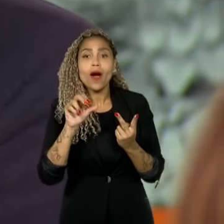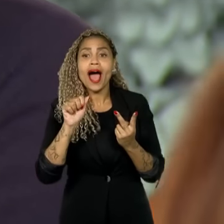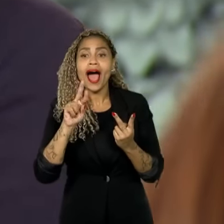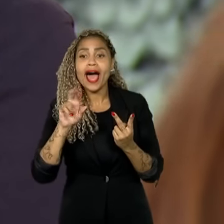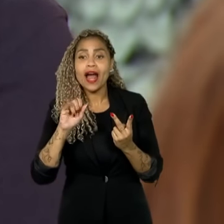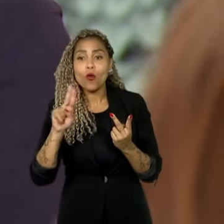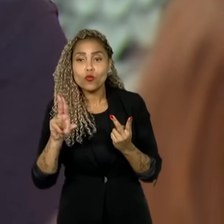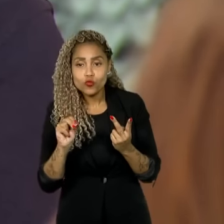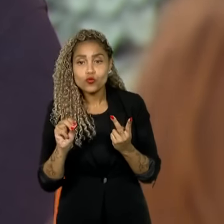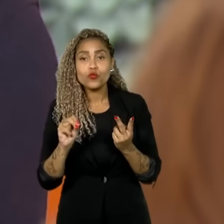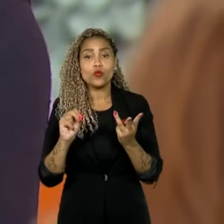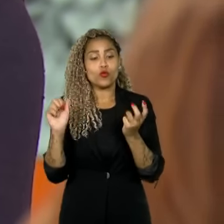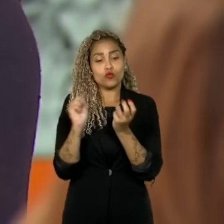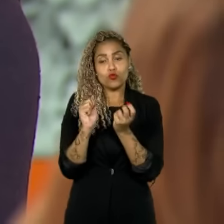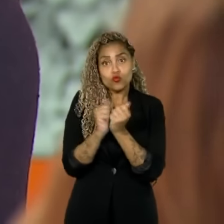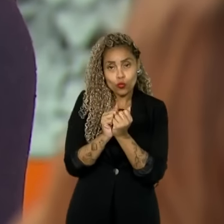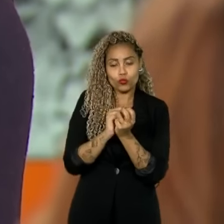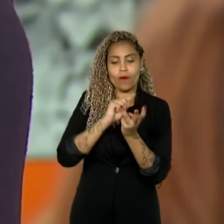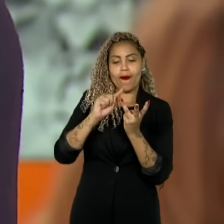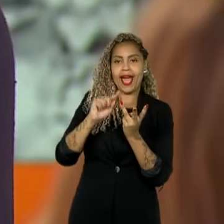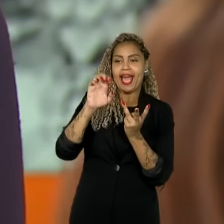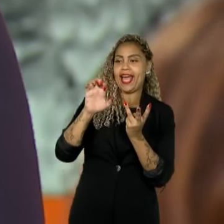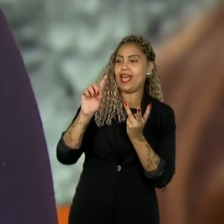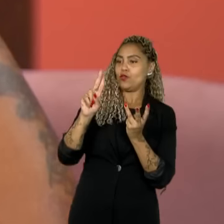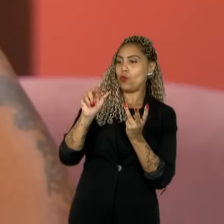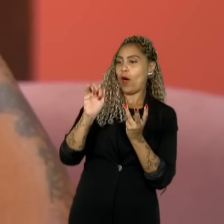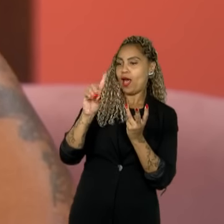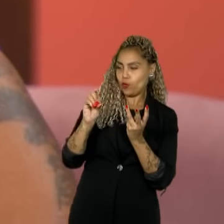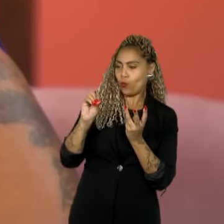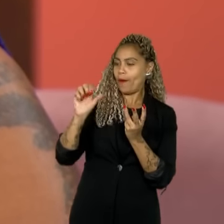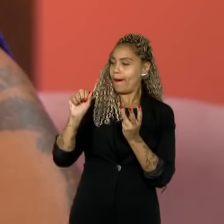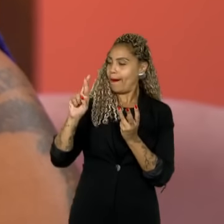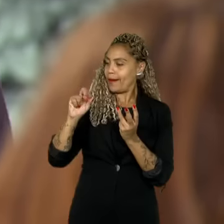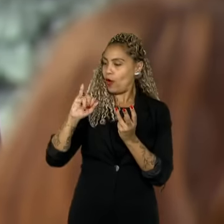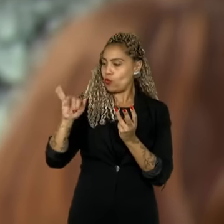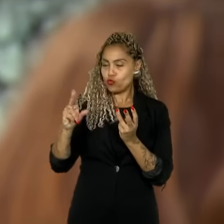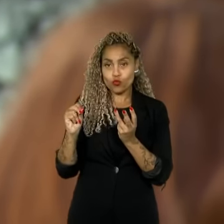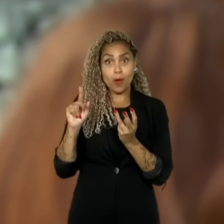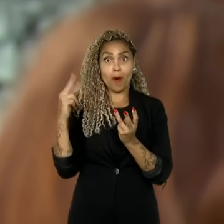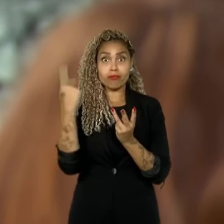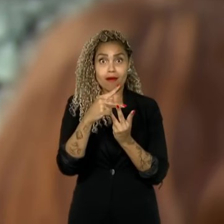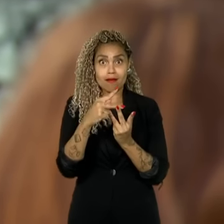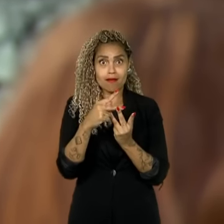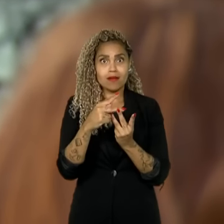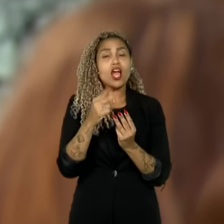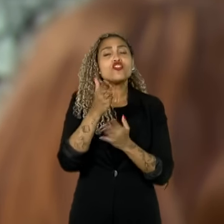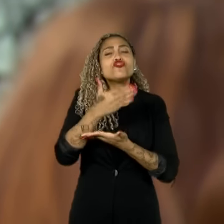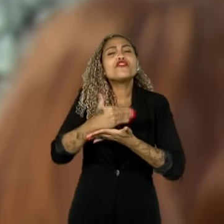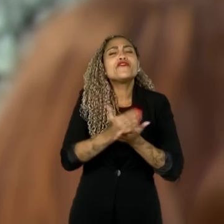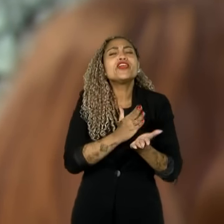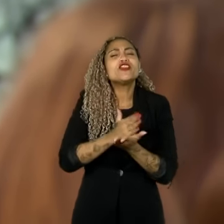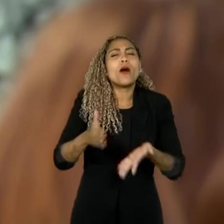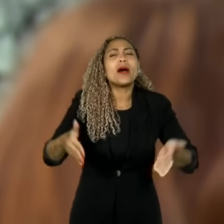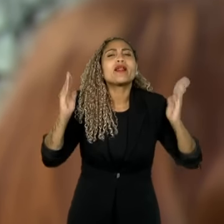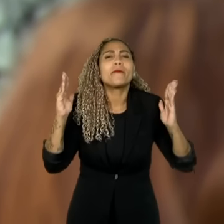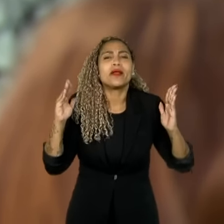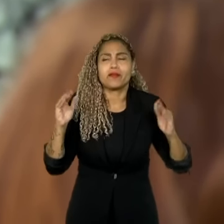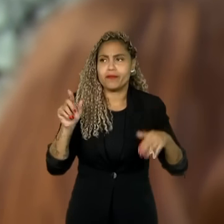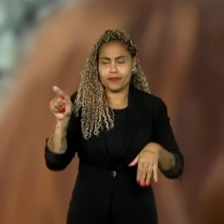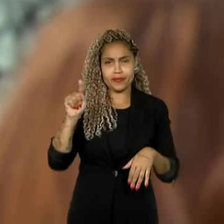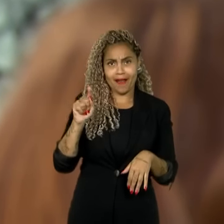Com o Eduardo Araújo, que era irmão dele, era irmão do Aurino. Dele. Então, eles dividiam esse apartamento. Quando a Clara viu aquela confusão toda, né,